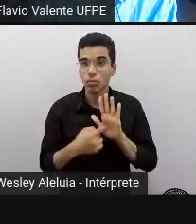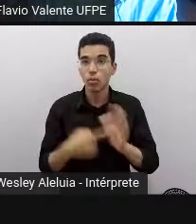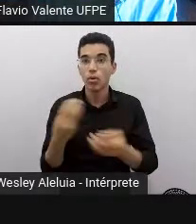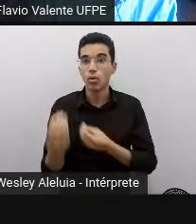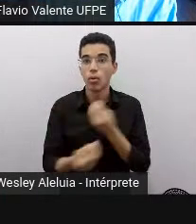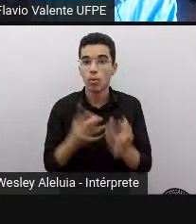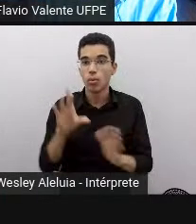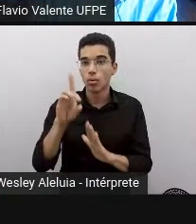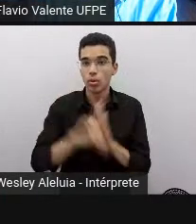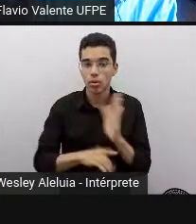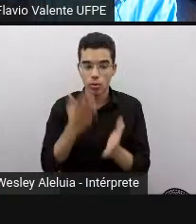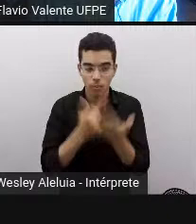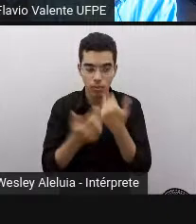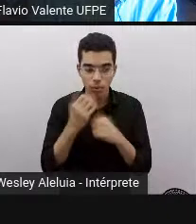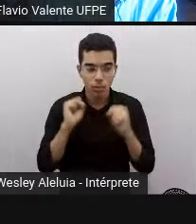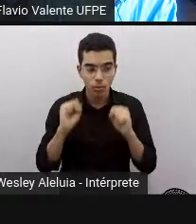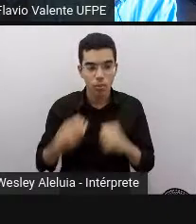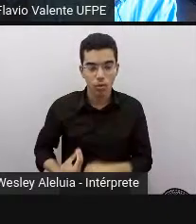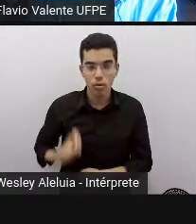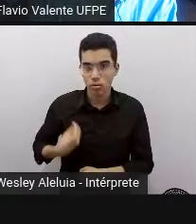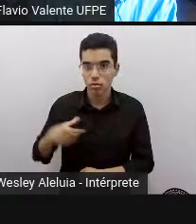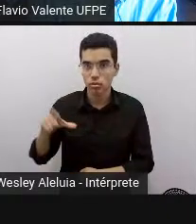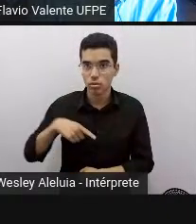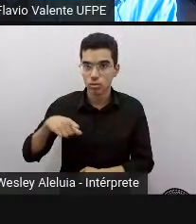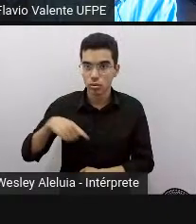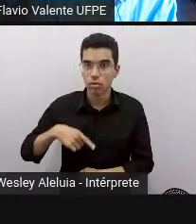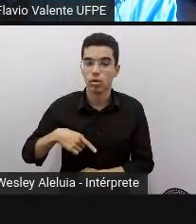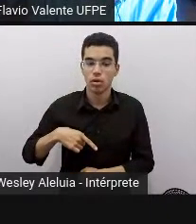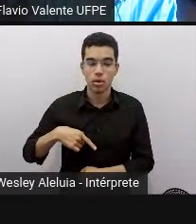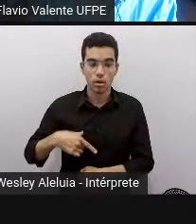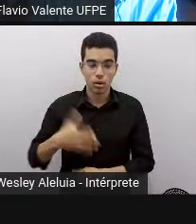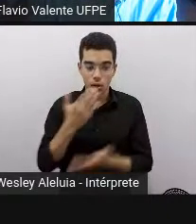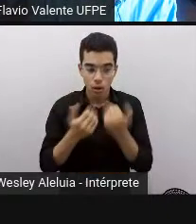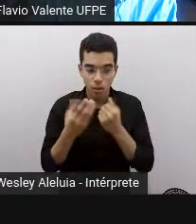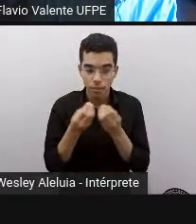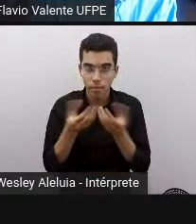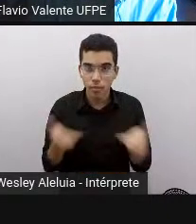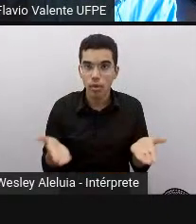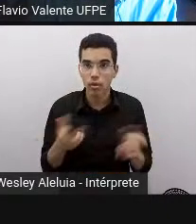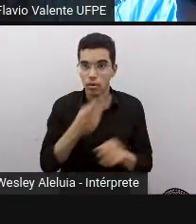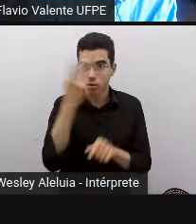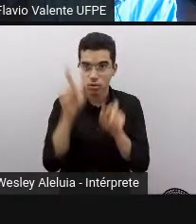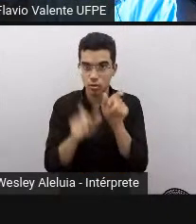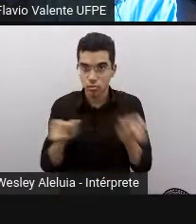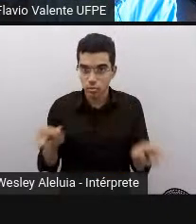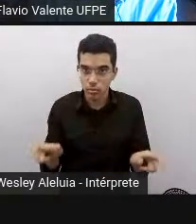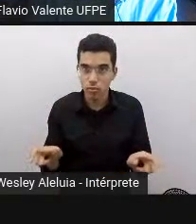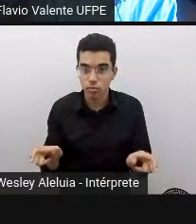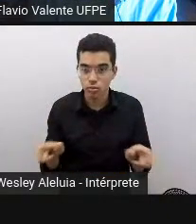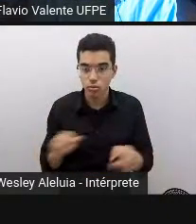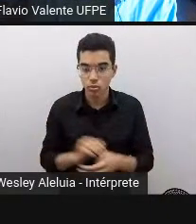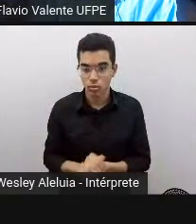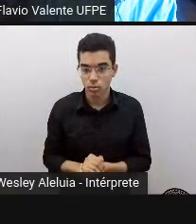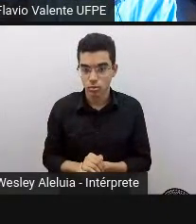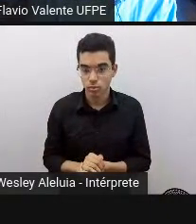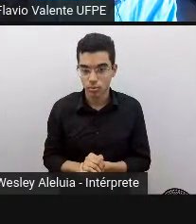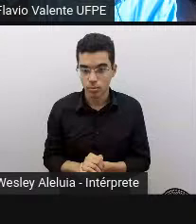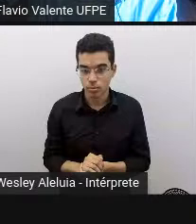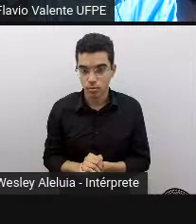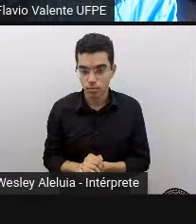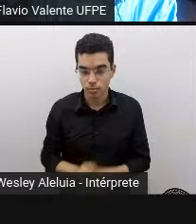públicas, por meio de diretrizes, por meio de monitoramento, por meio de uma série de mecanismos de